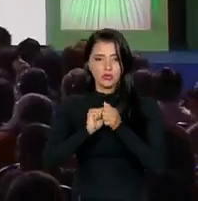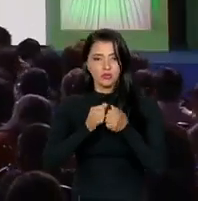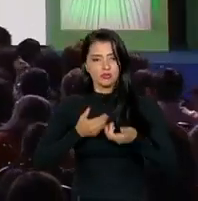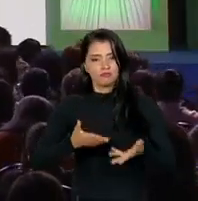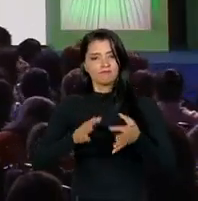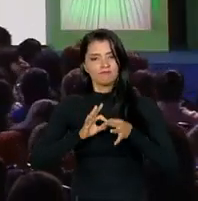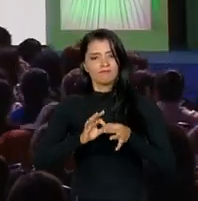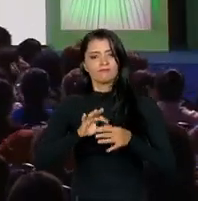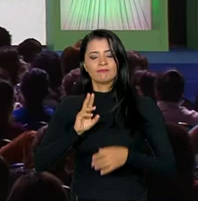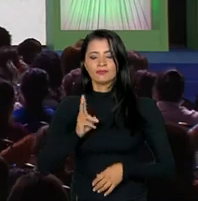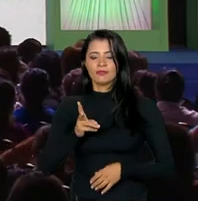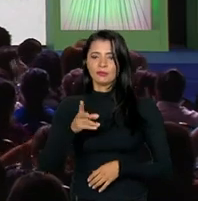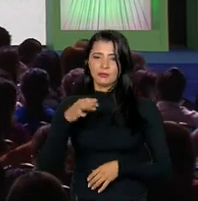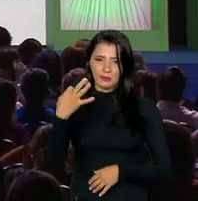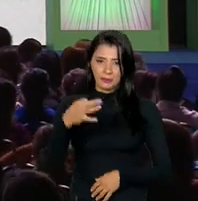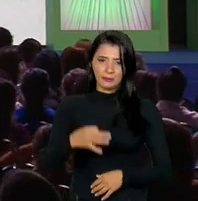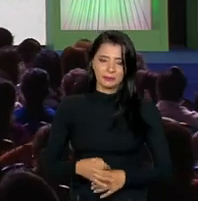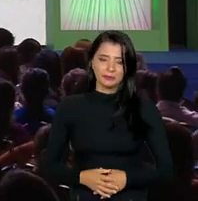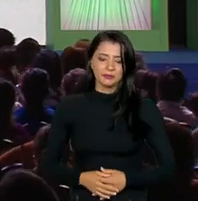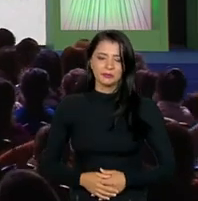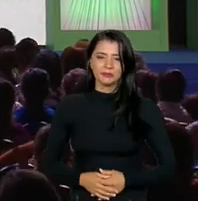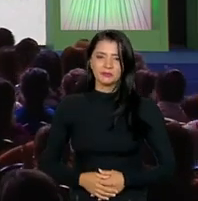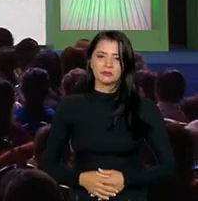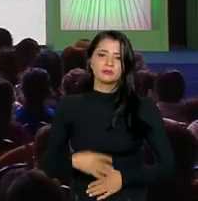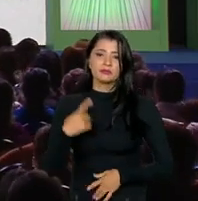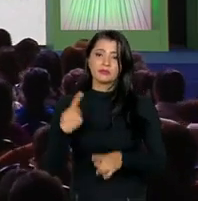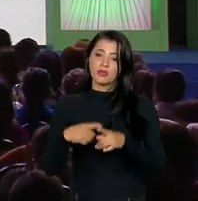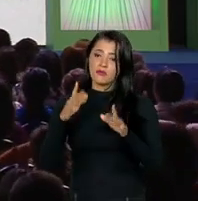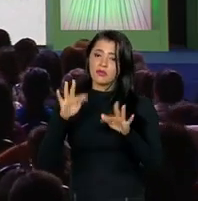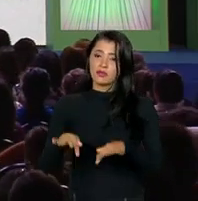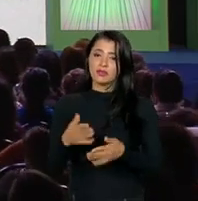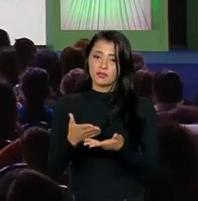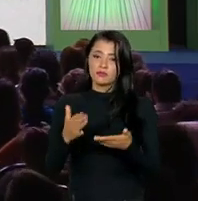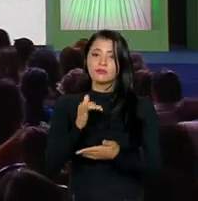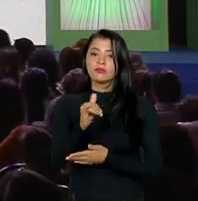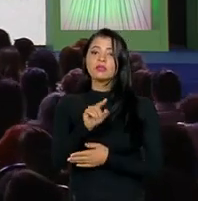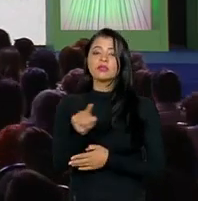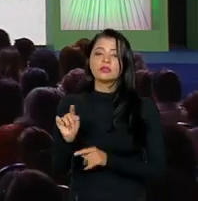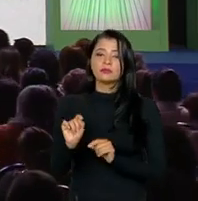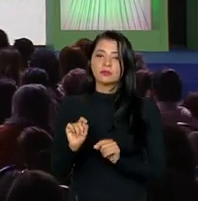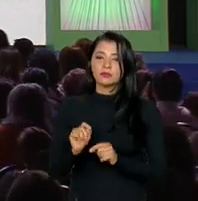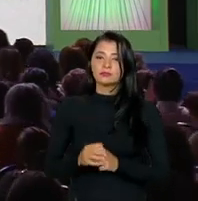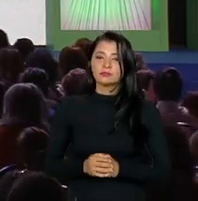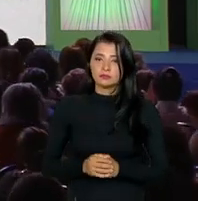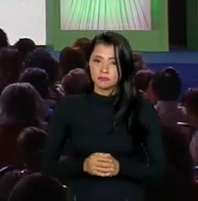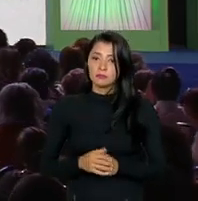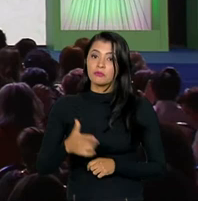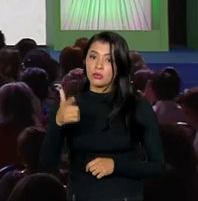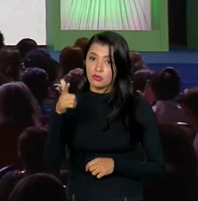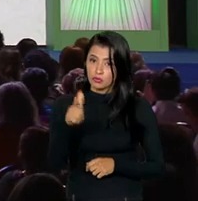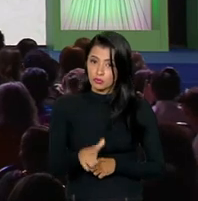para valer. Tá certo? Porque eu encerro dizendo para vocês,